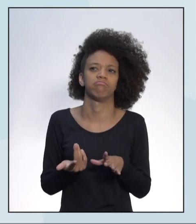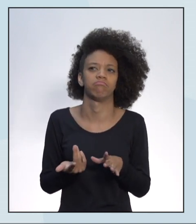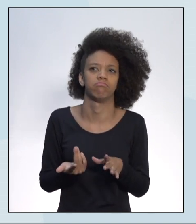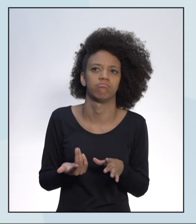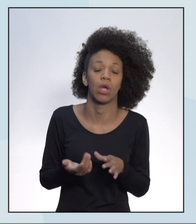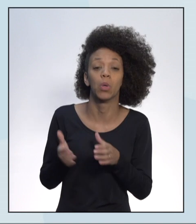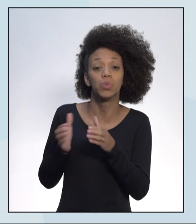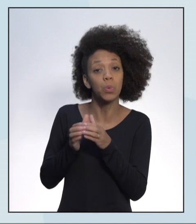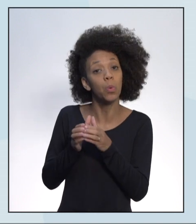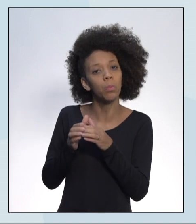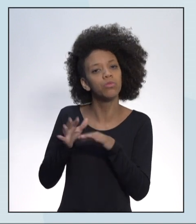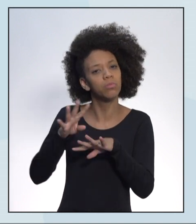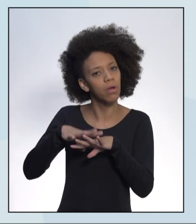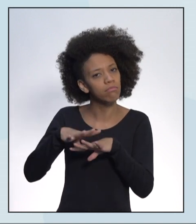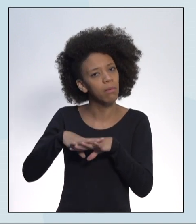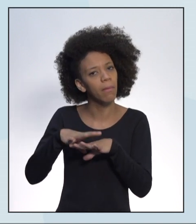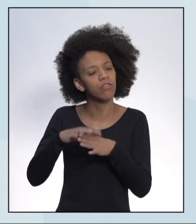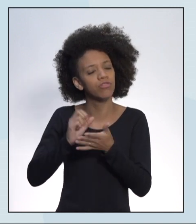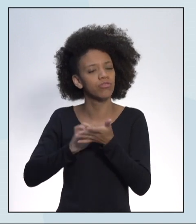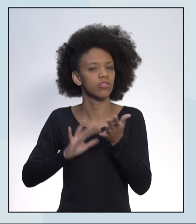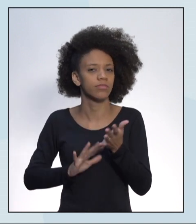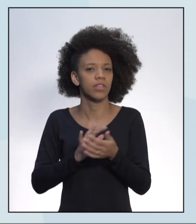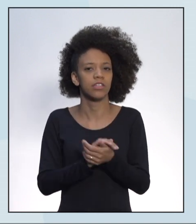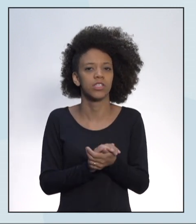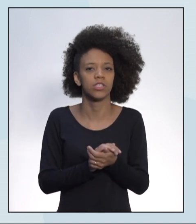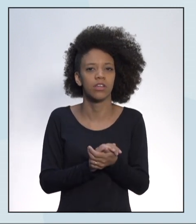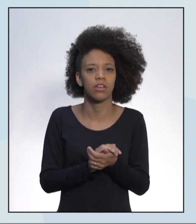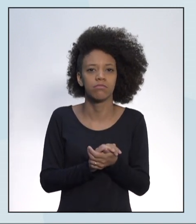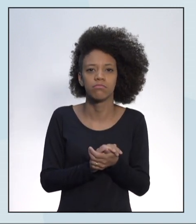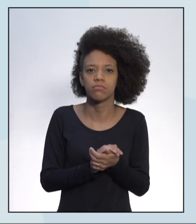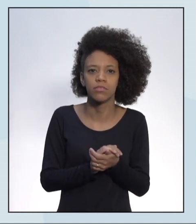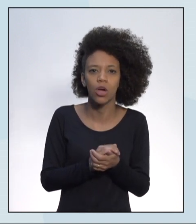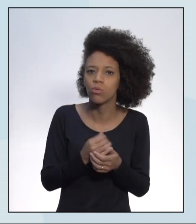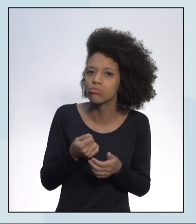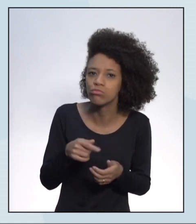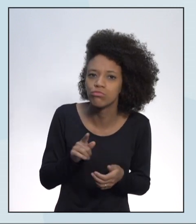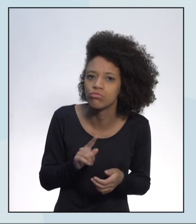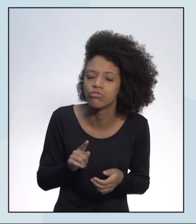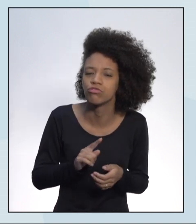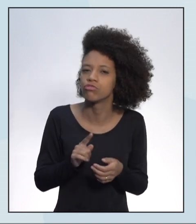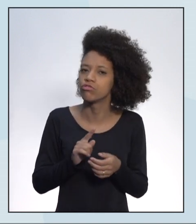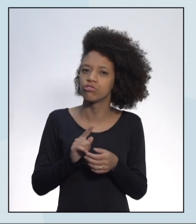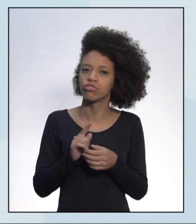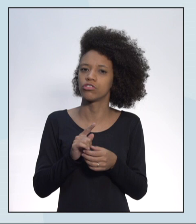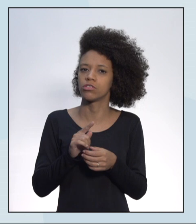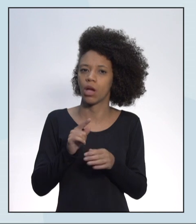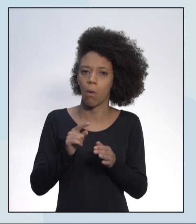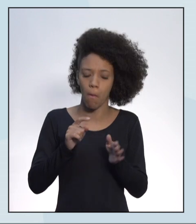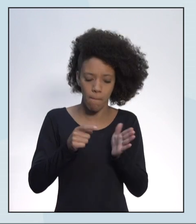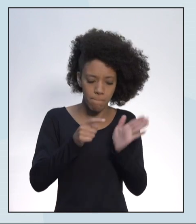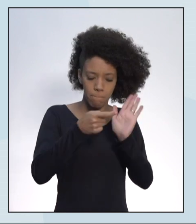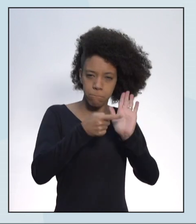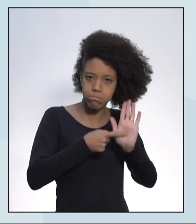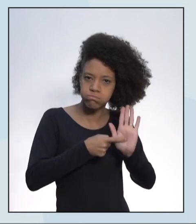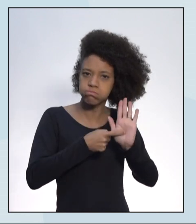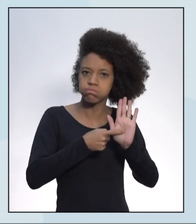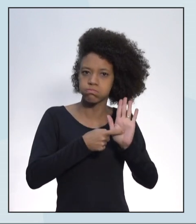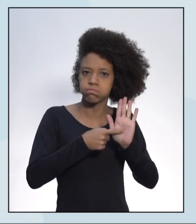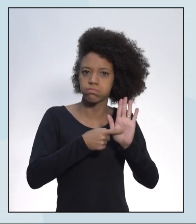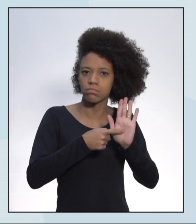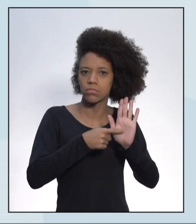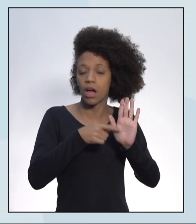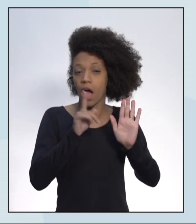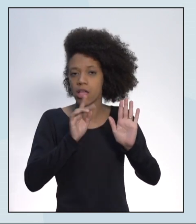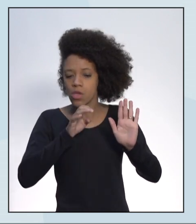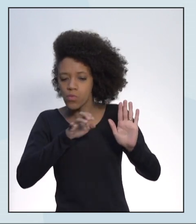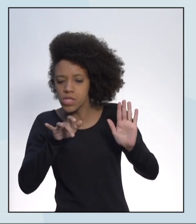Num grupo de matemática, né, de um exercício, e eu não tinha esse botão raiz. Aí eu escrevi elevado a meio, usei até o chapeuzinho da palavra vovô,